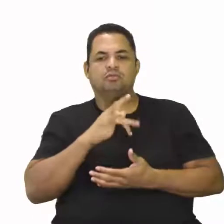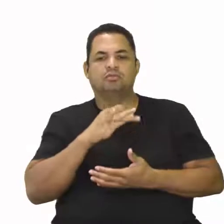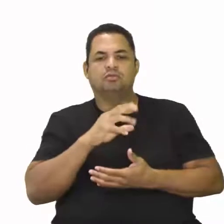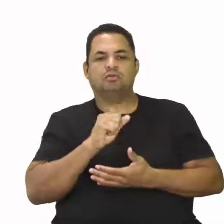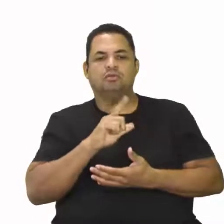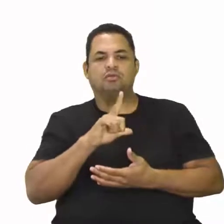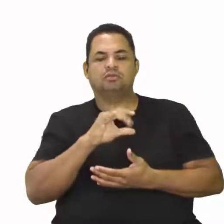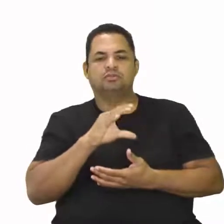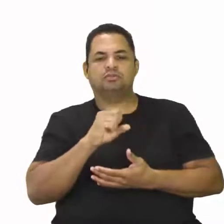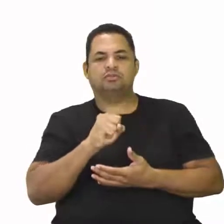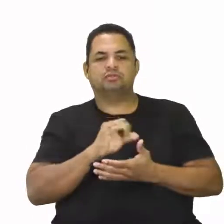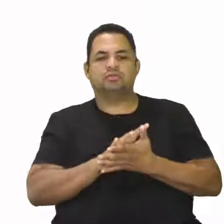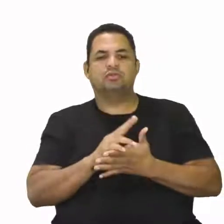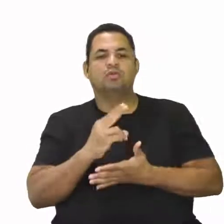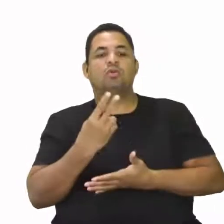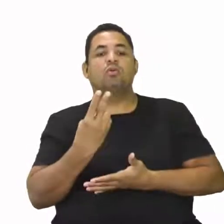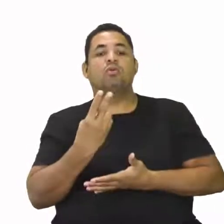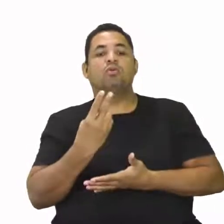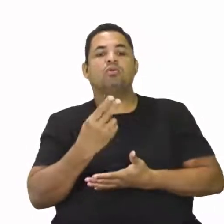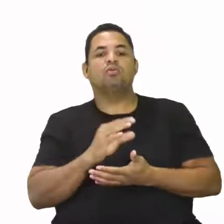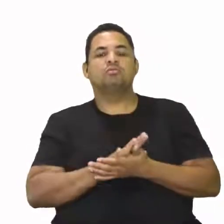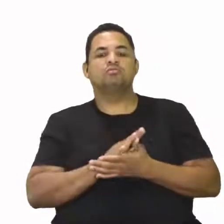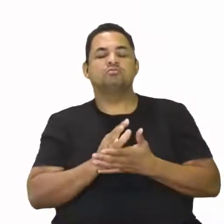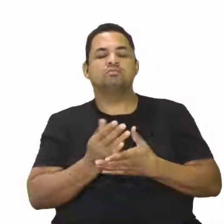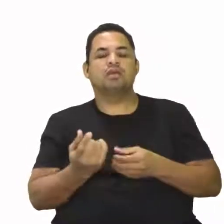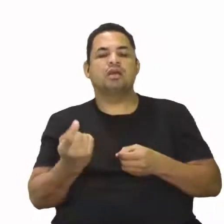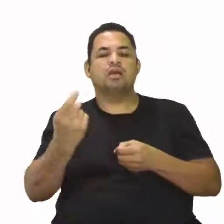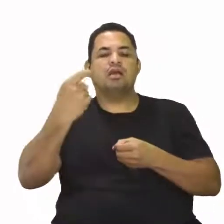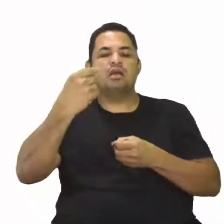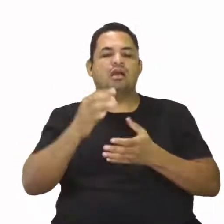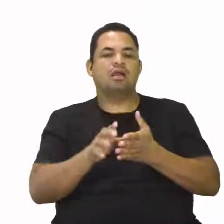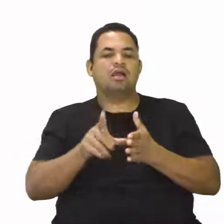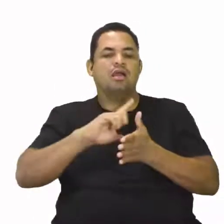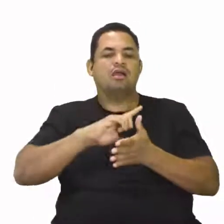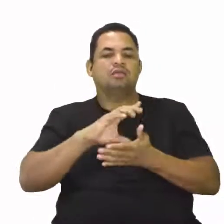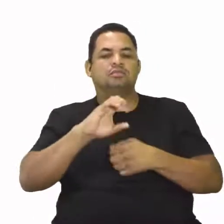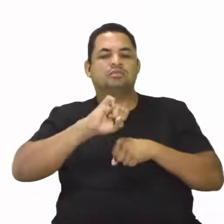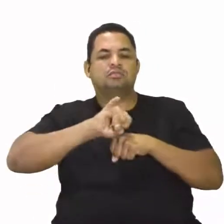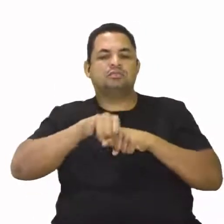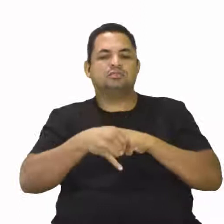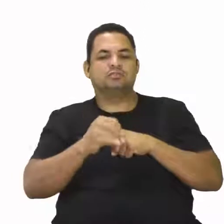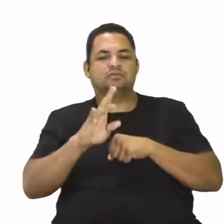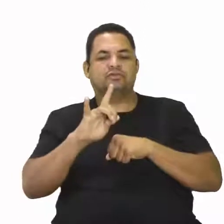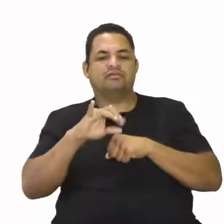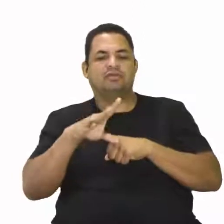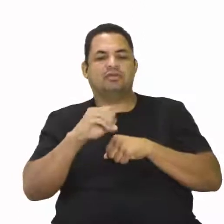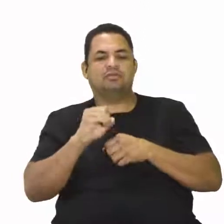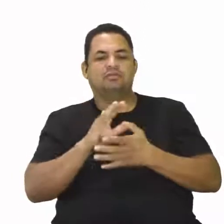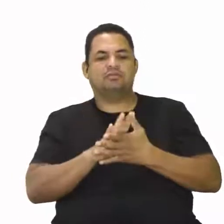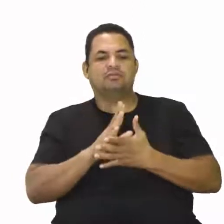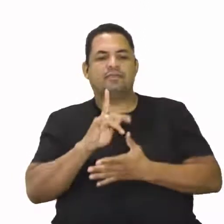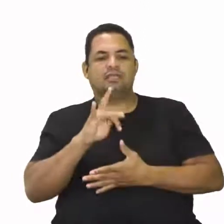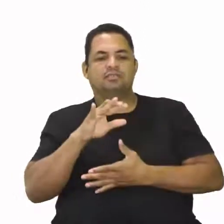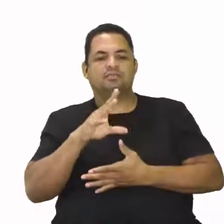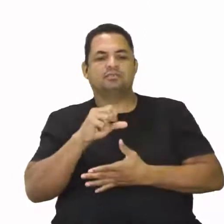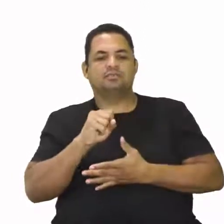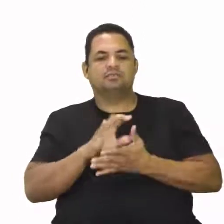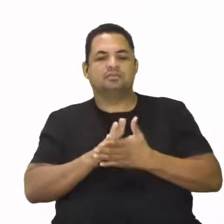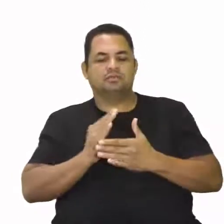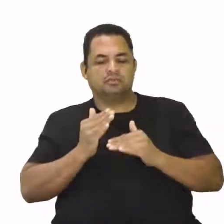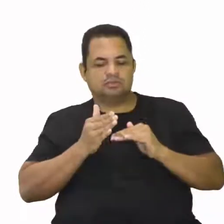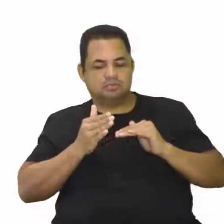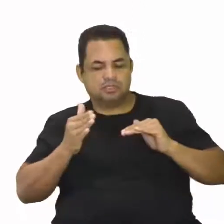los. Ou vem sempre antes de adjetivo, advérbio e particípio seguido de que.